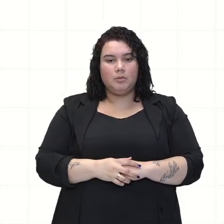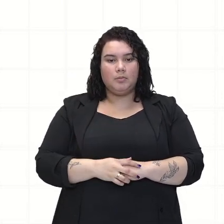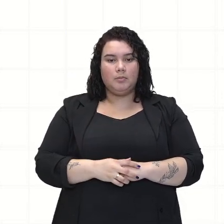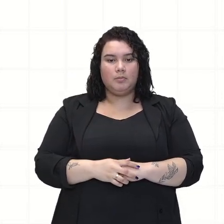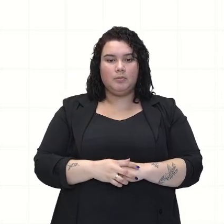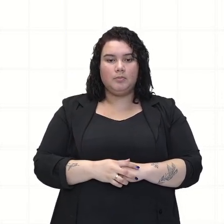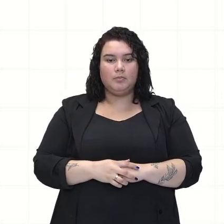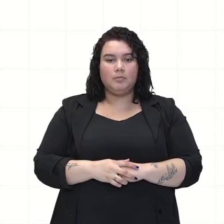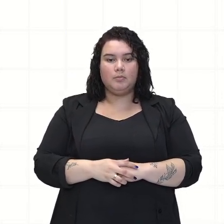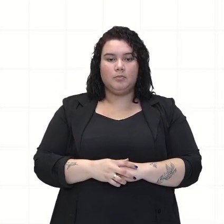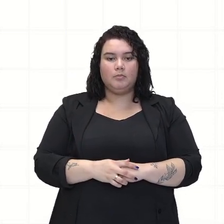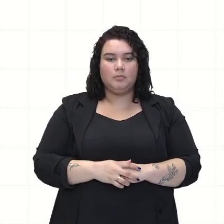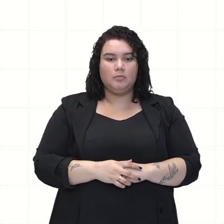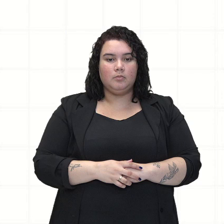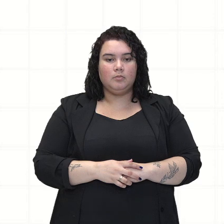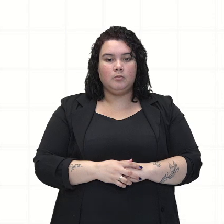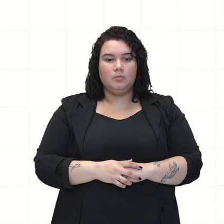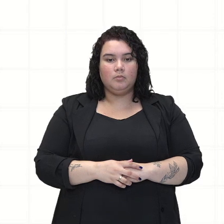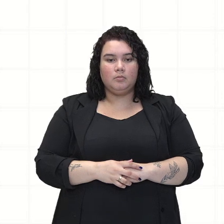Fazer um...